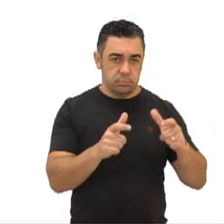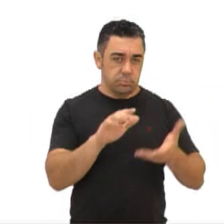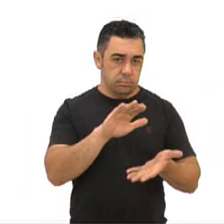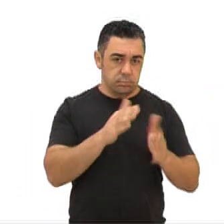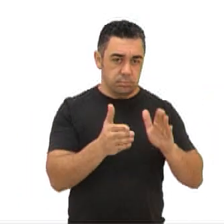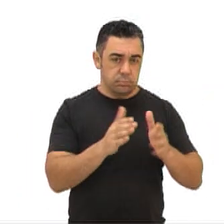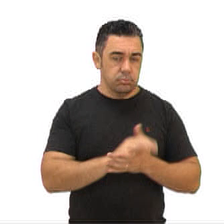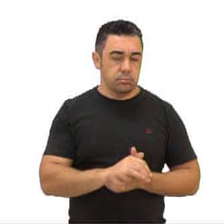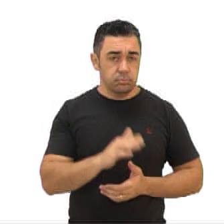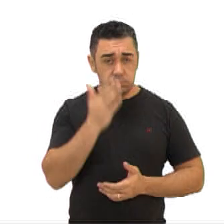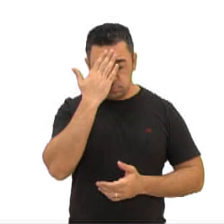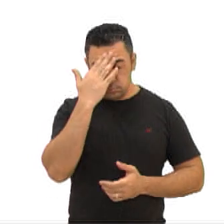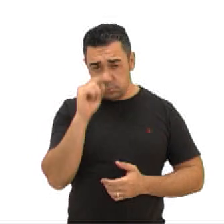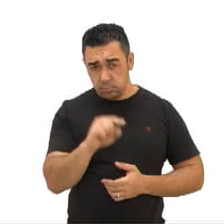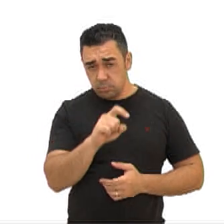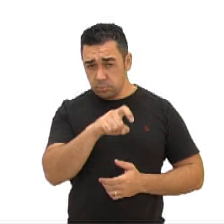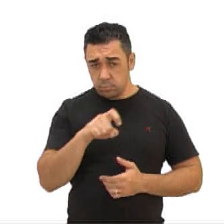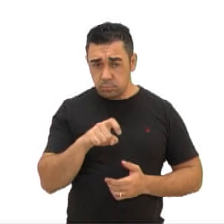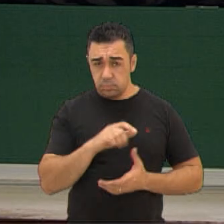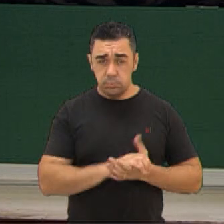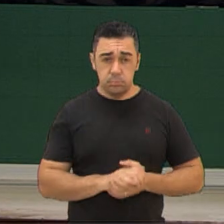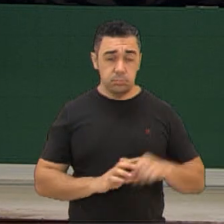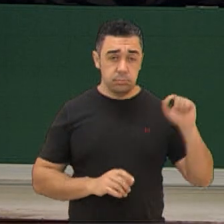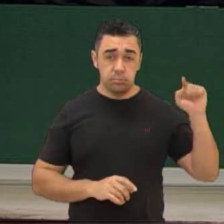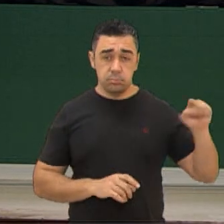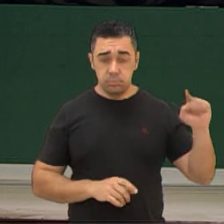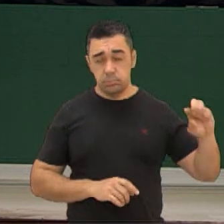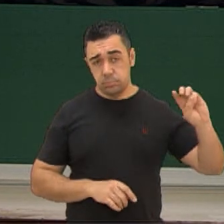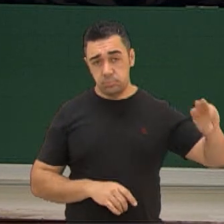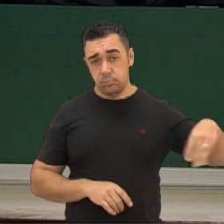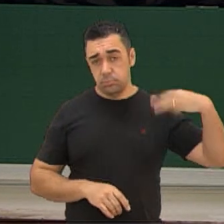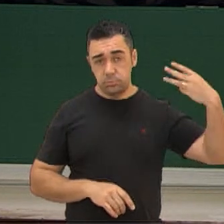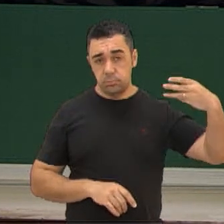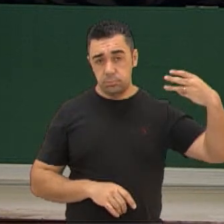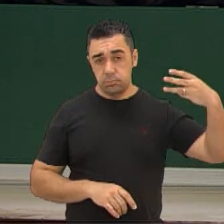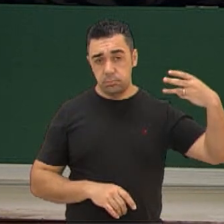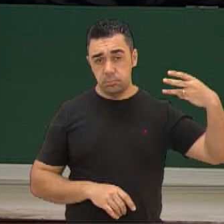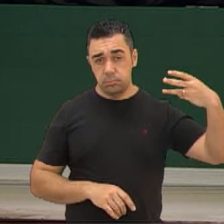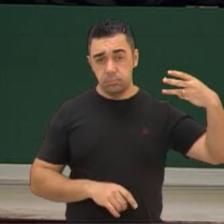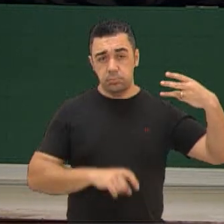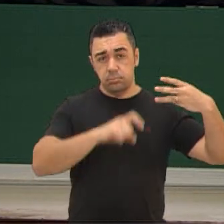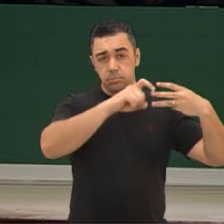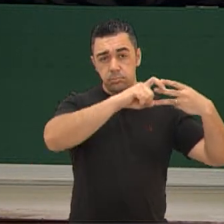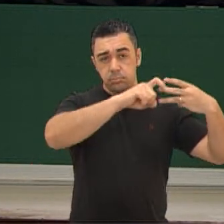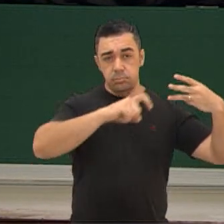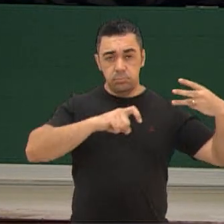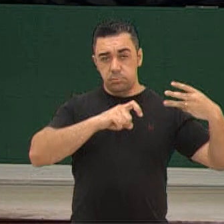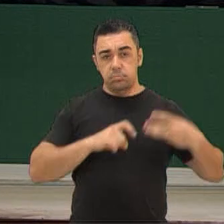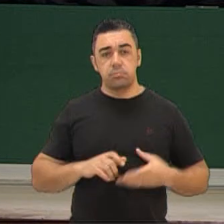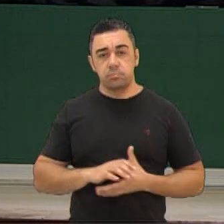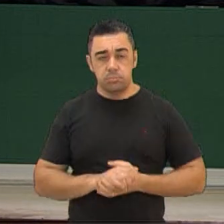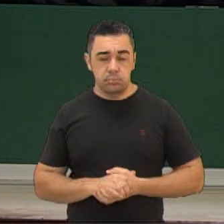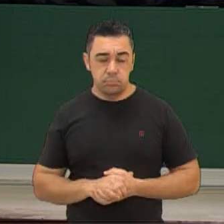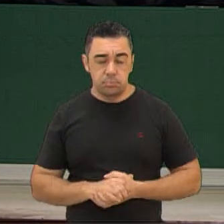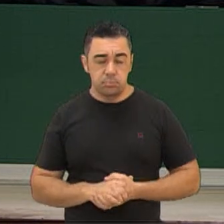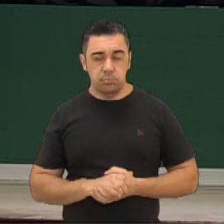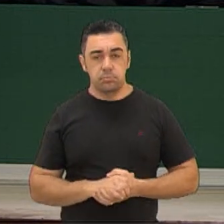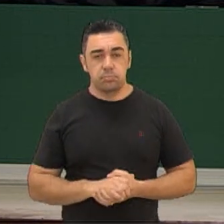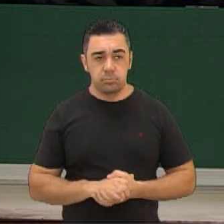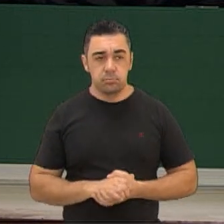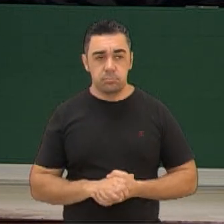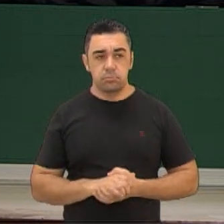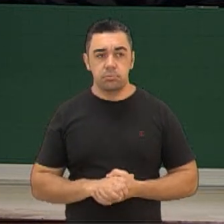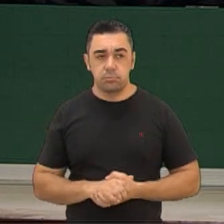caixa menor nós sabemos que é X. E agora, a caixa maior, se é o triplo, nós estamos falando de